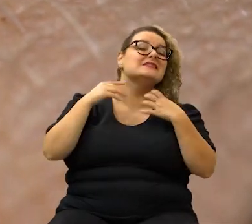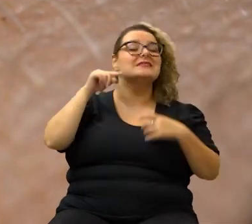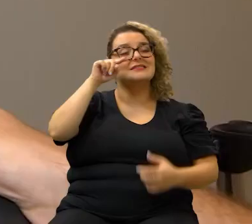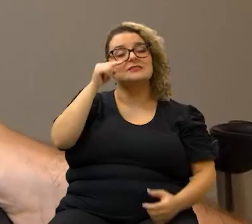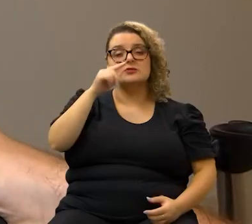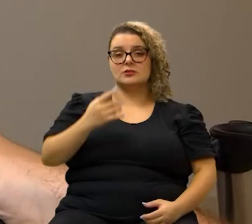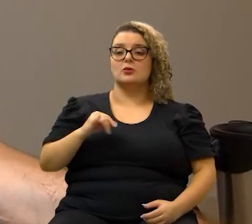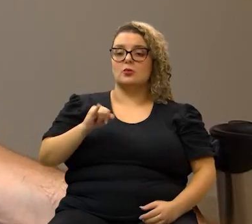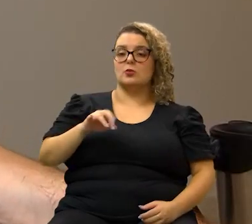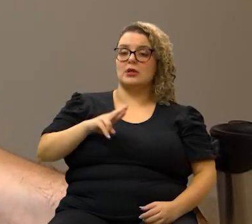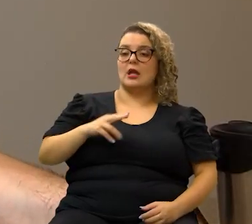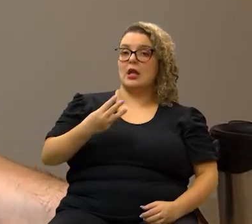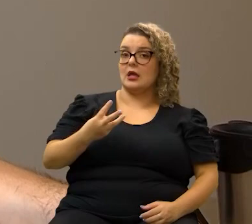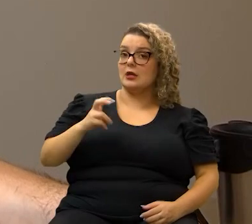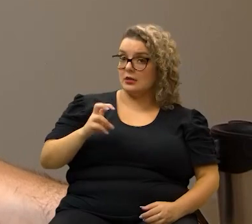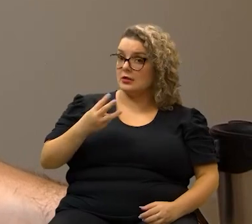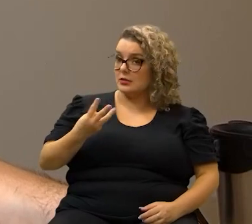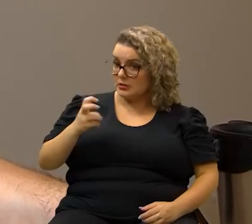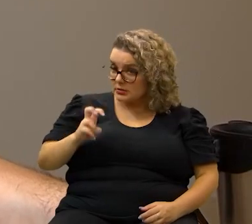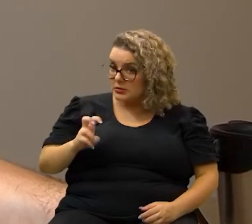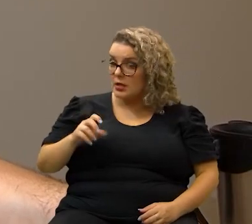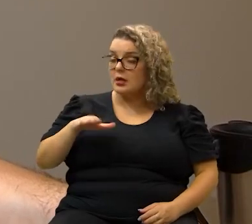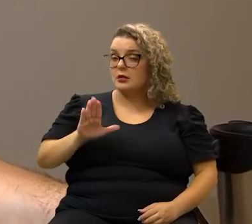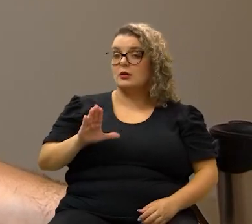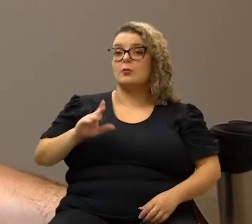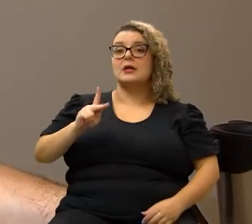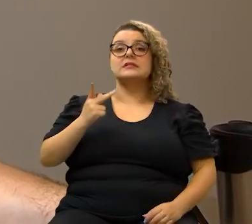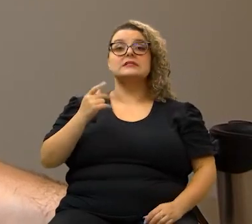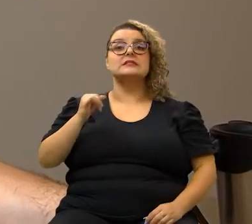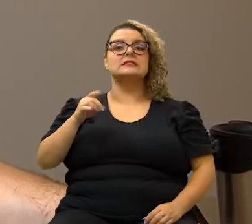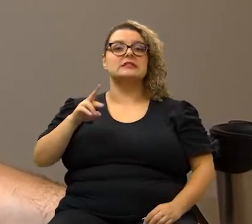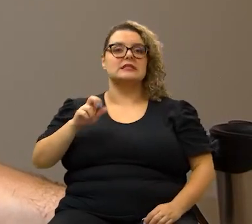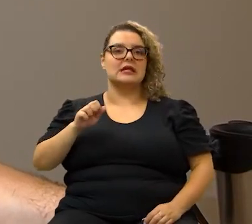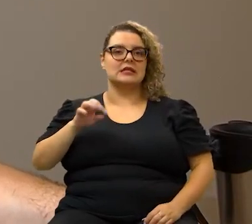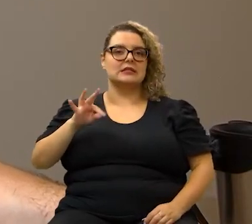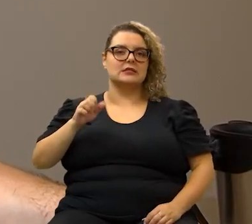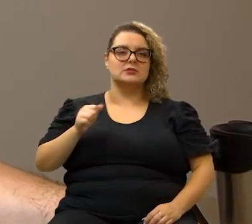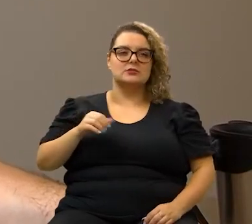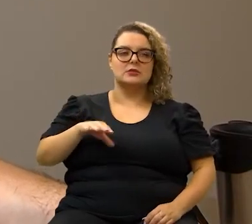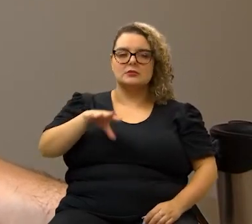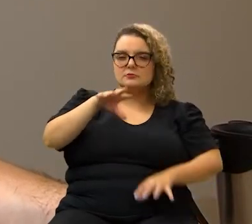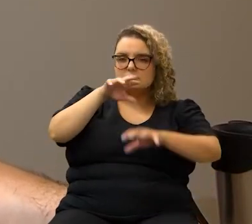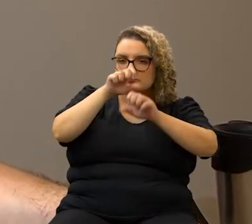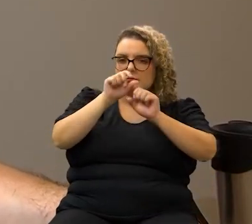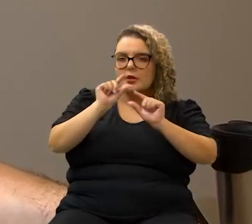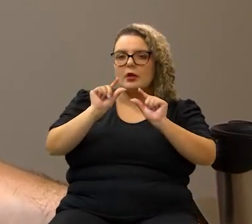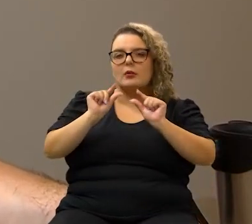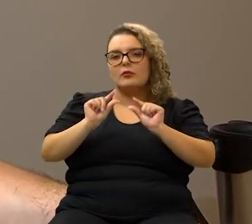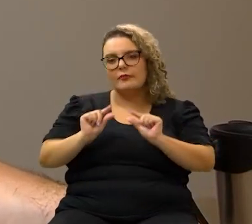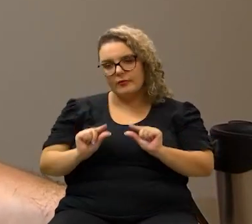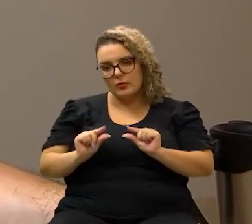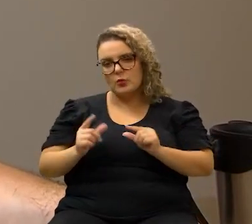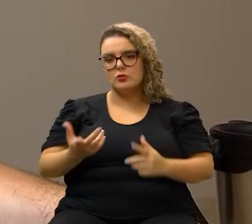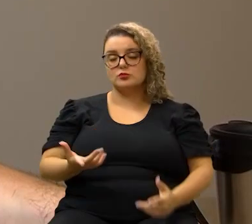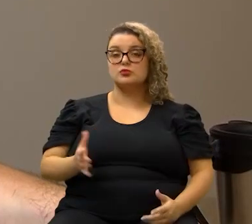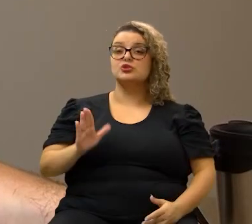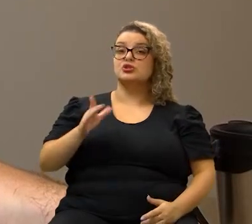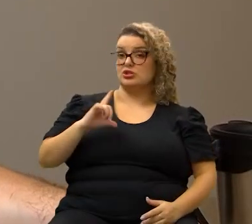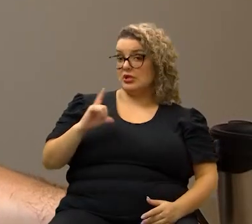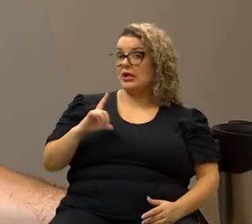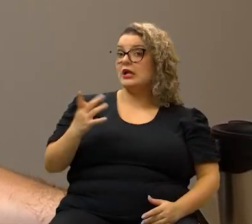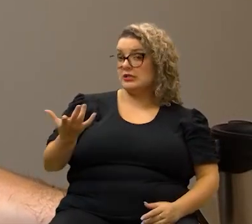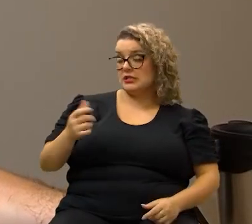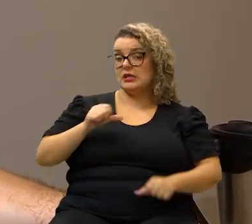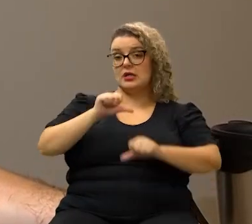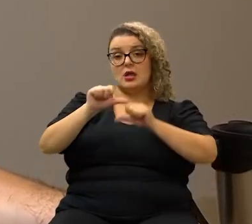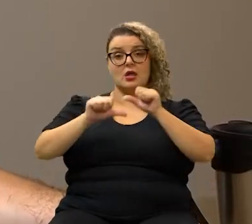alérgicas os repelentes que são os ir3535 que são os mais hidratantes o já é um pouquinho mais suave